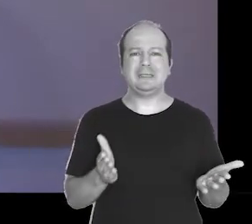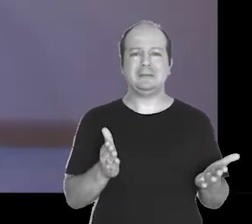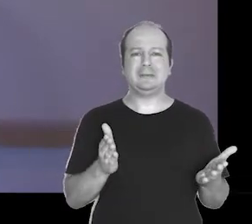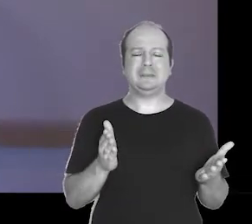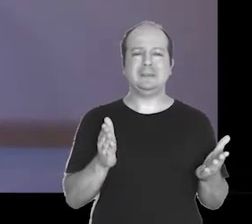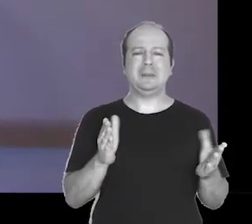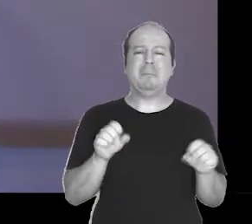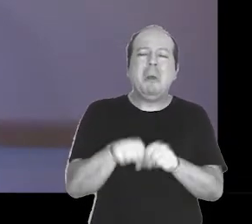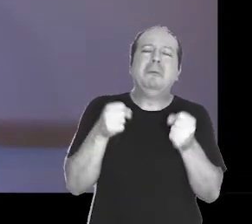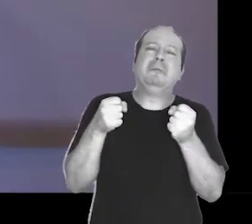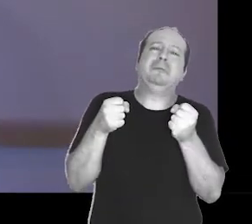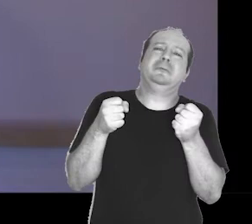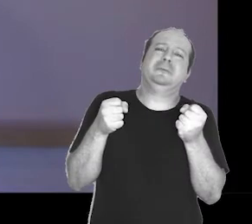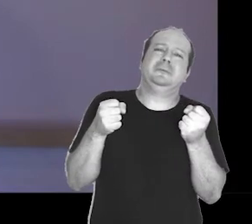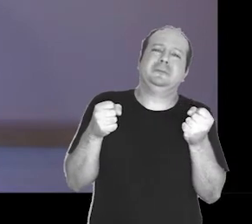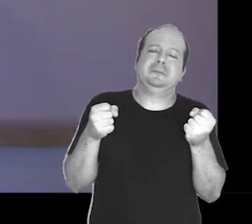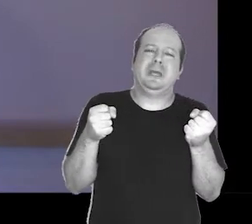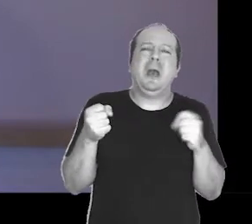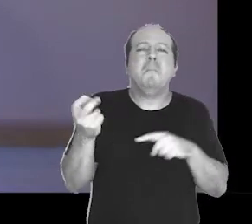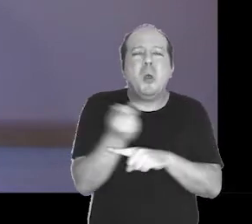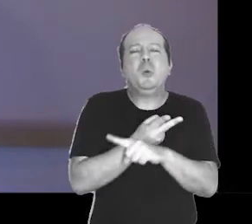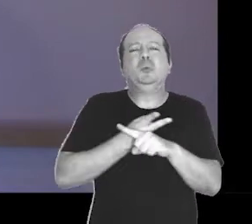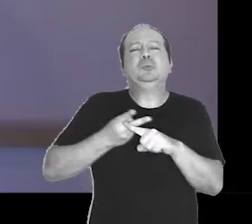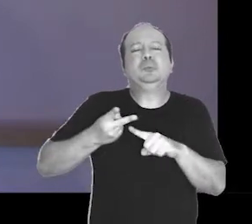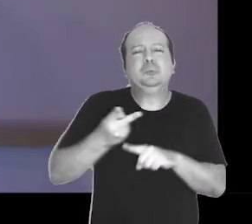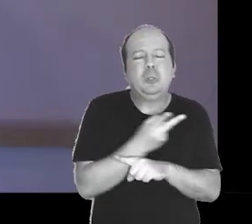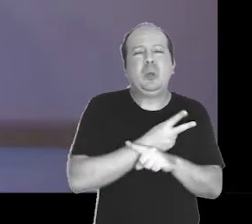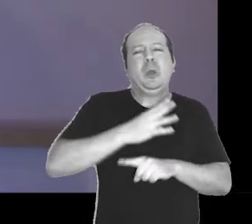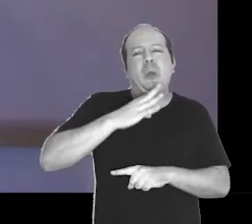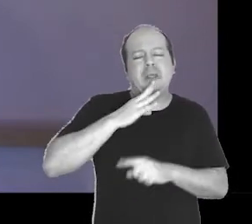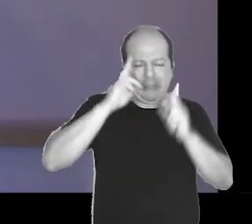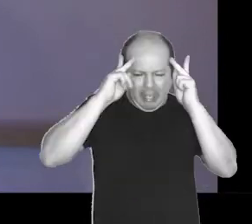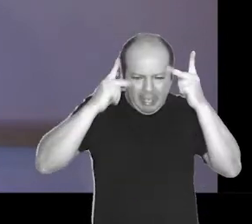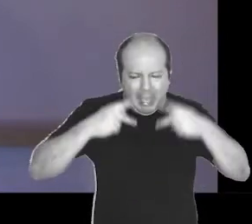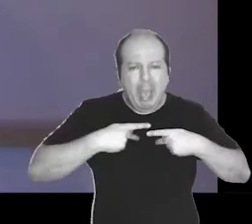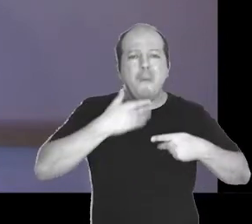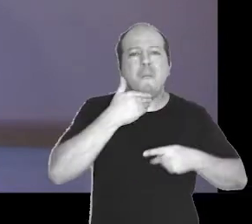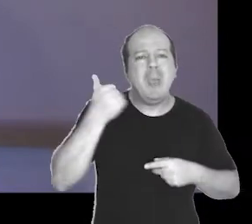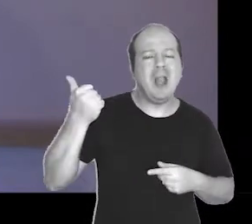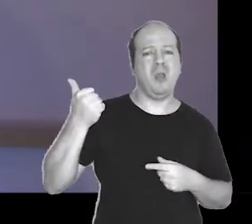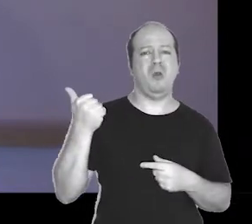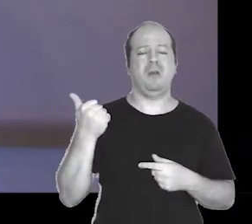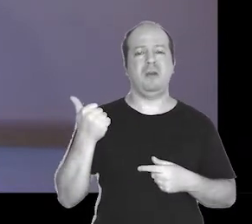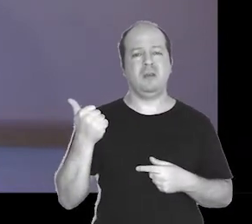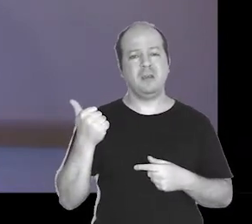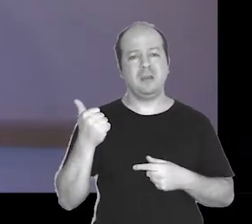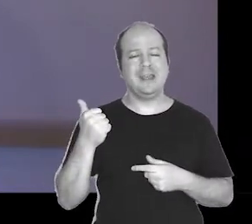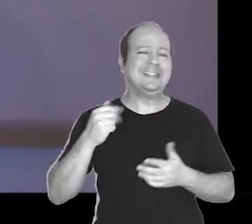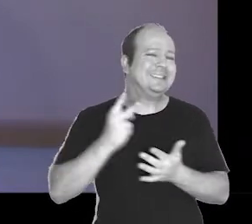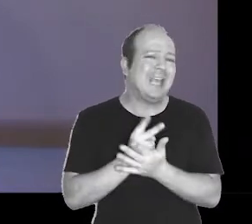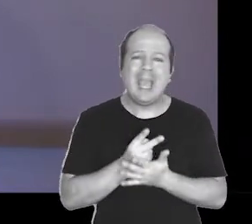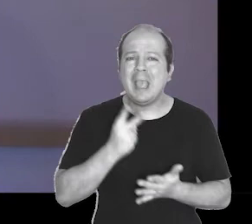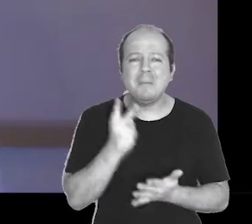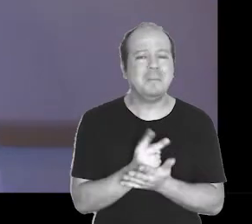fragmentário, sempre em busca de se conhecer melhor. Como sempre, a obra é